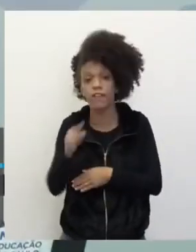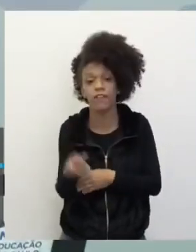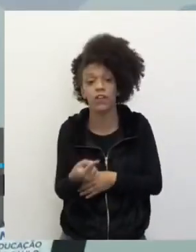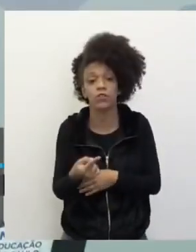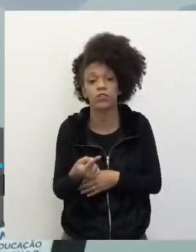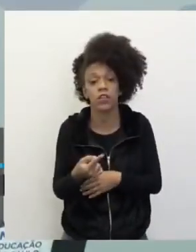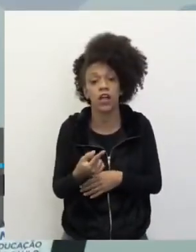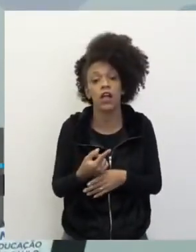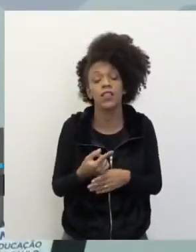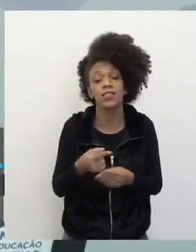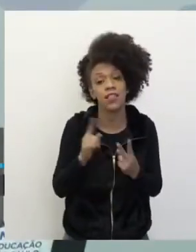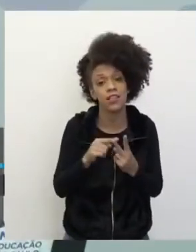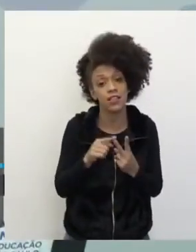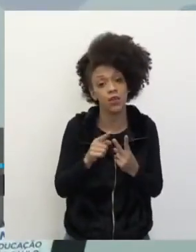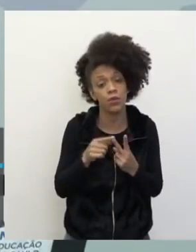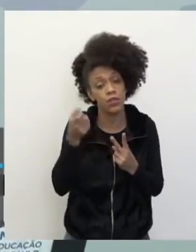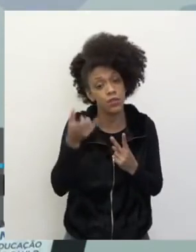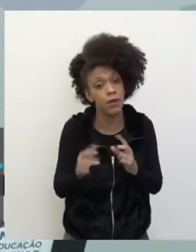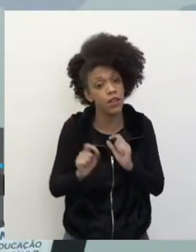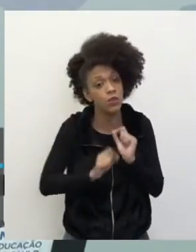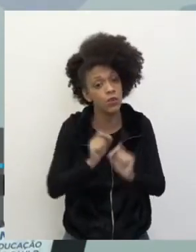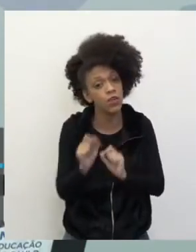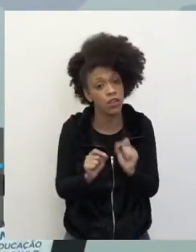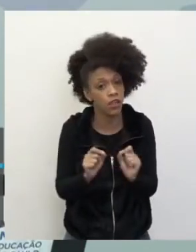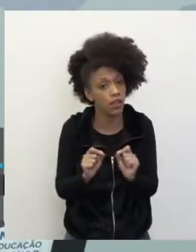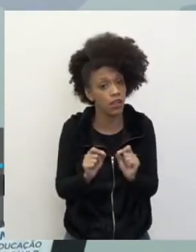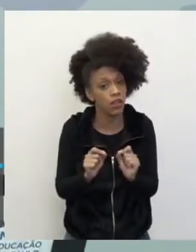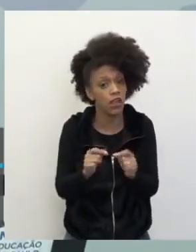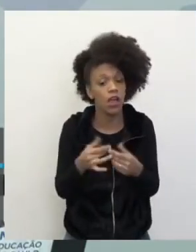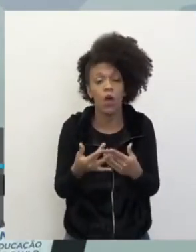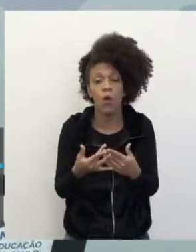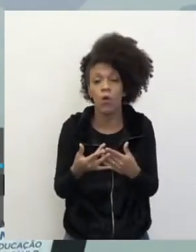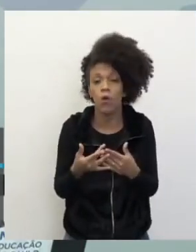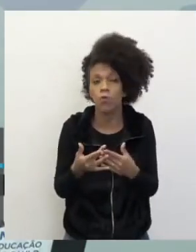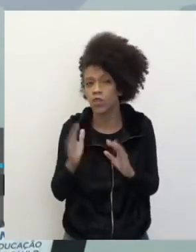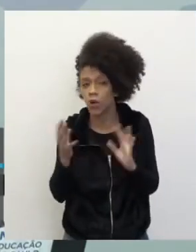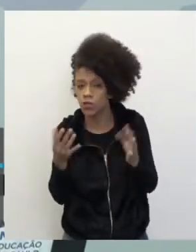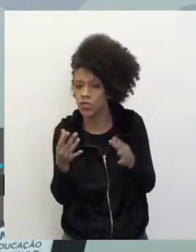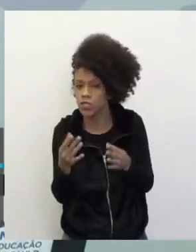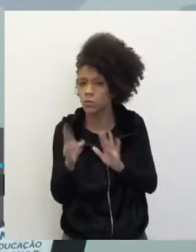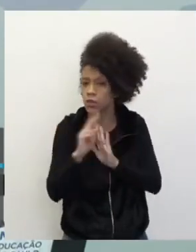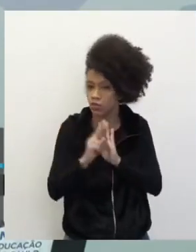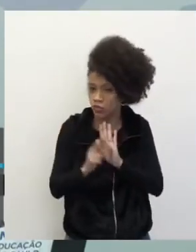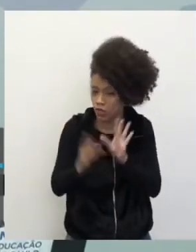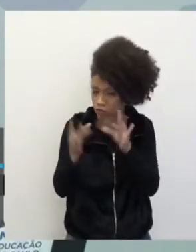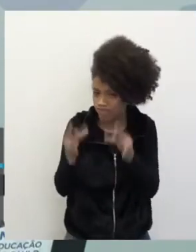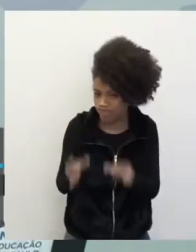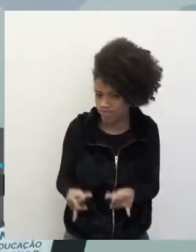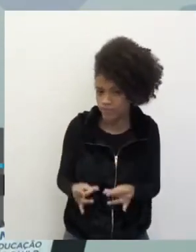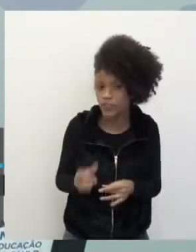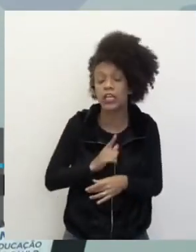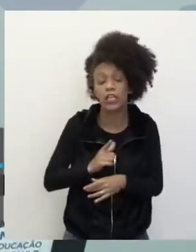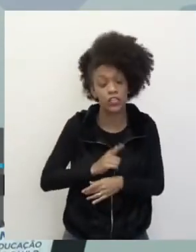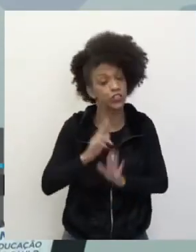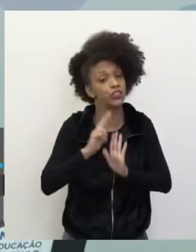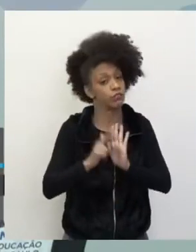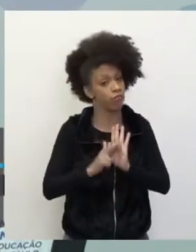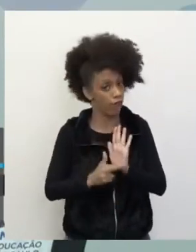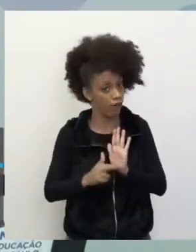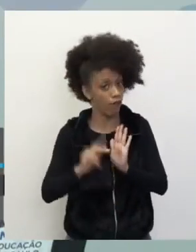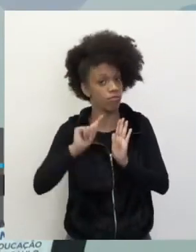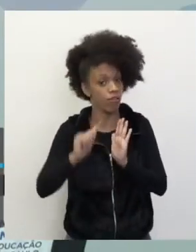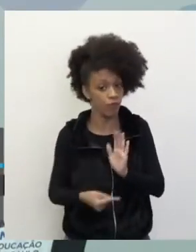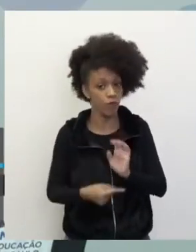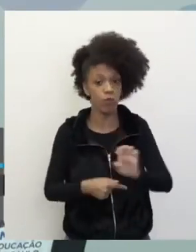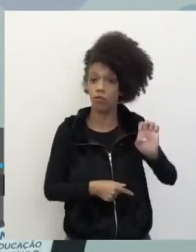Na segunda parte a gente estava dizendo sobre os casos específicos de regras, e aí a gente tinha a regra da vírgula com